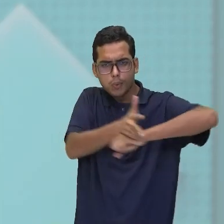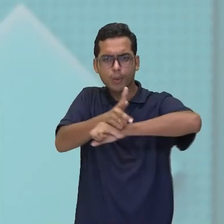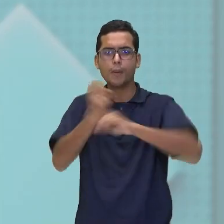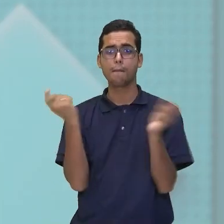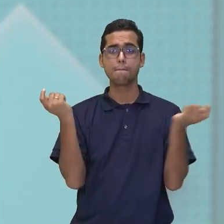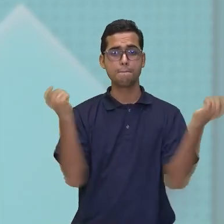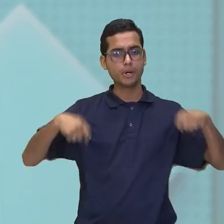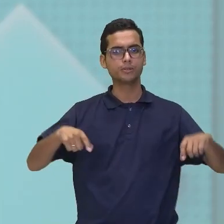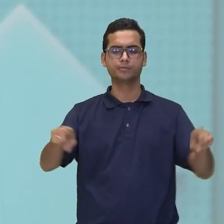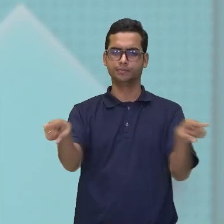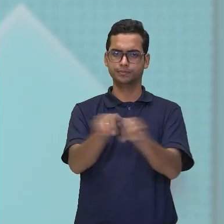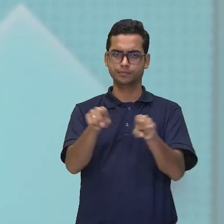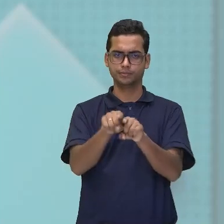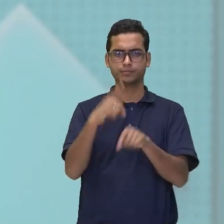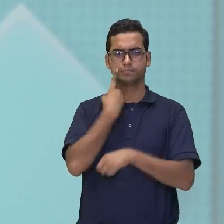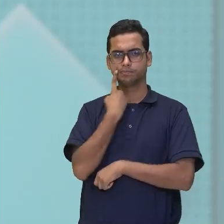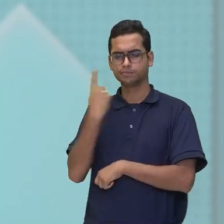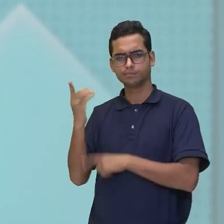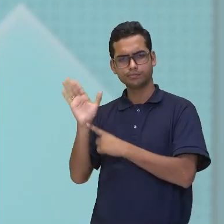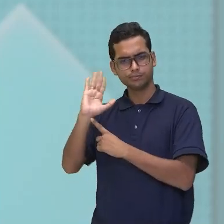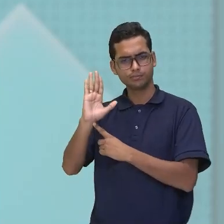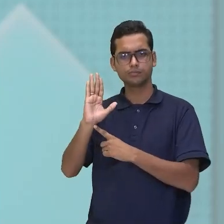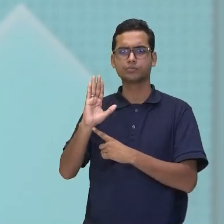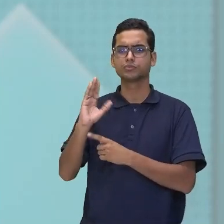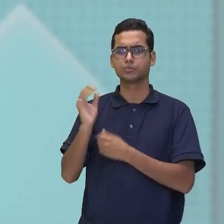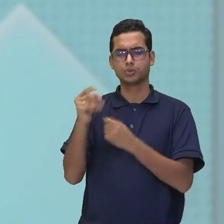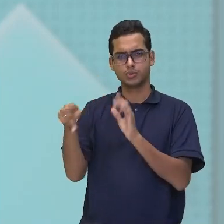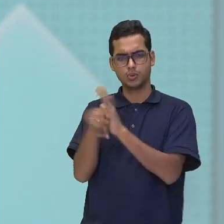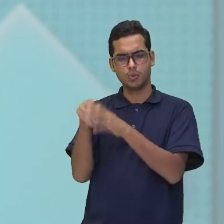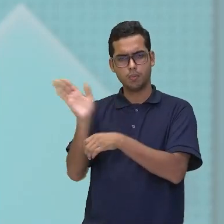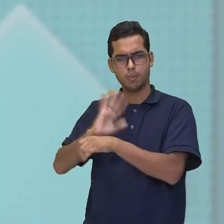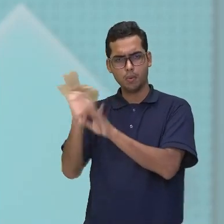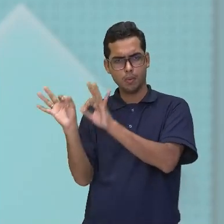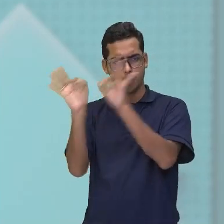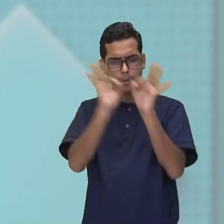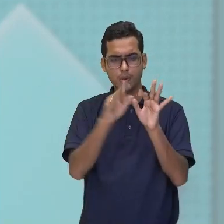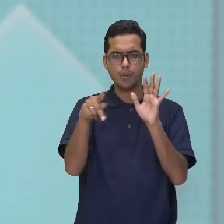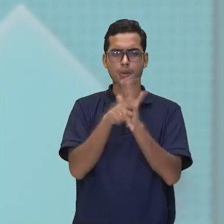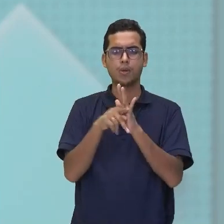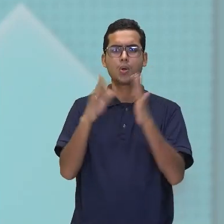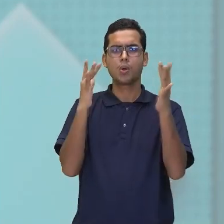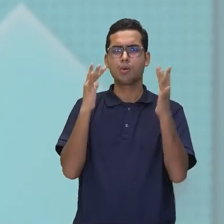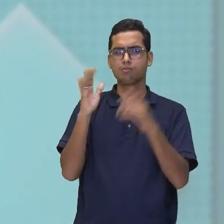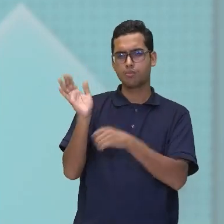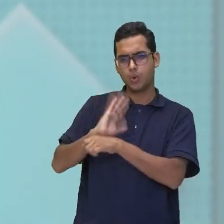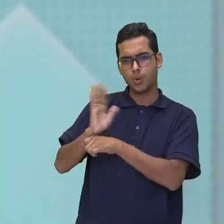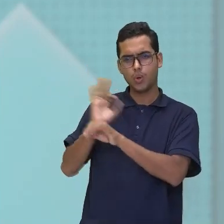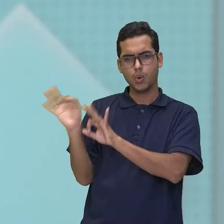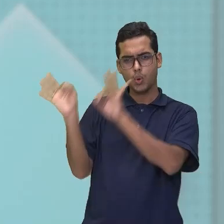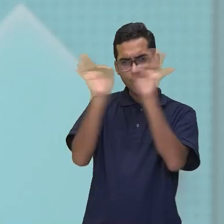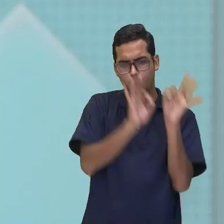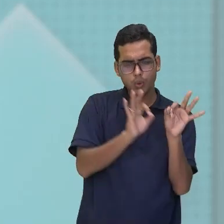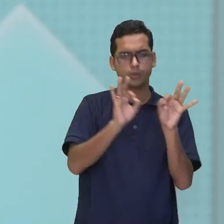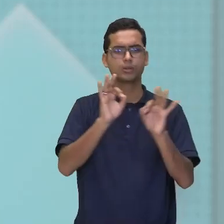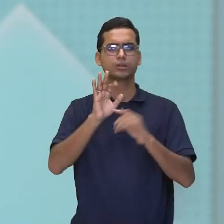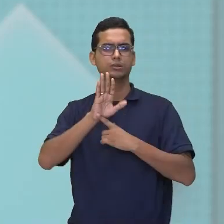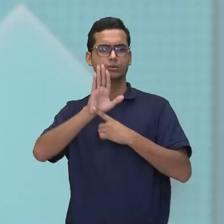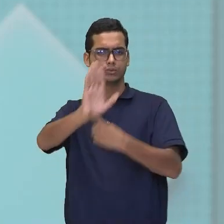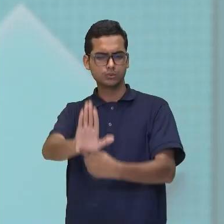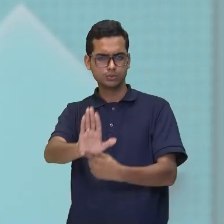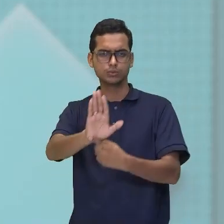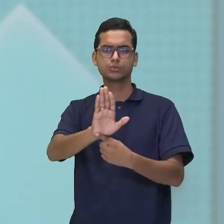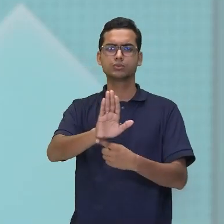vai mostrar essa performance. Ela é um vídeo que ela foi reproduzida, ou seja, ela foi